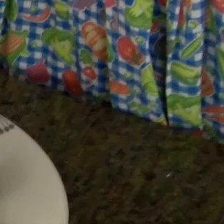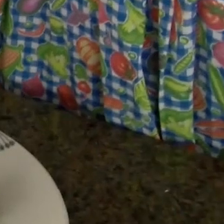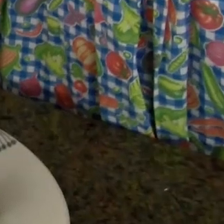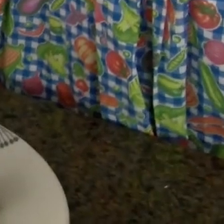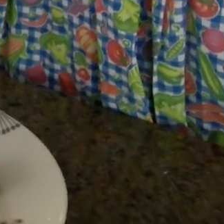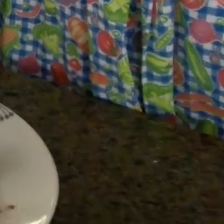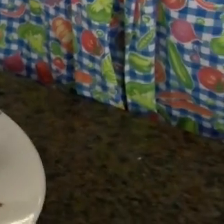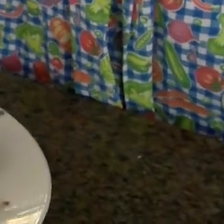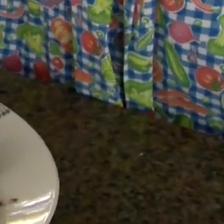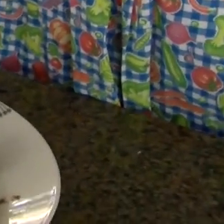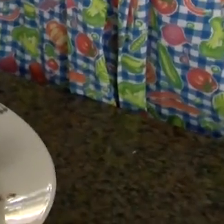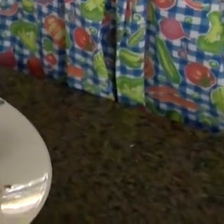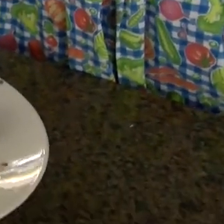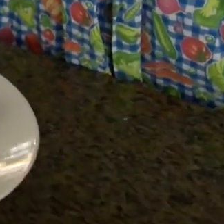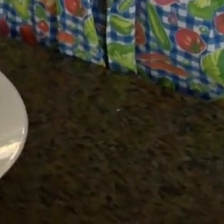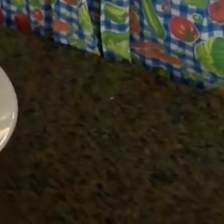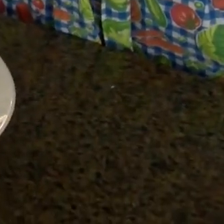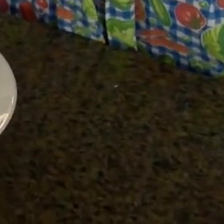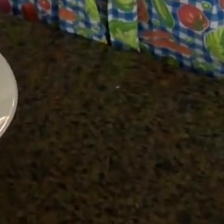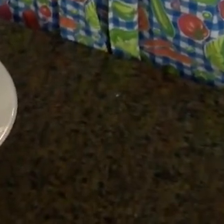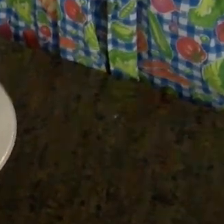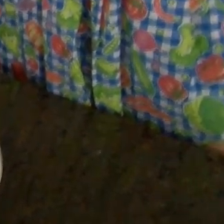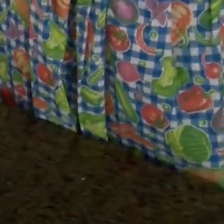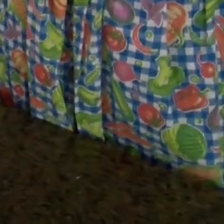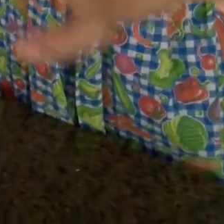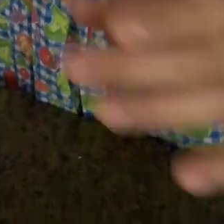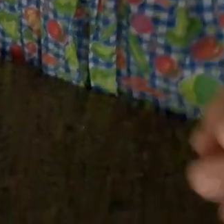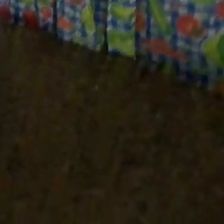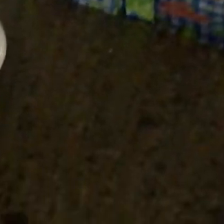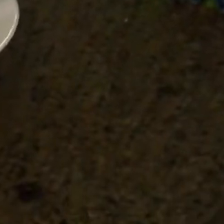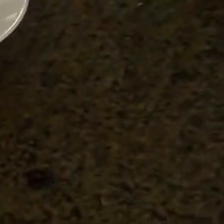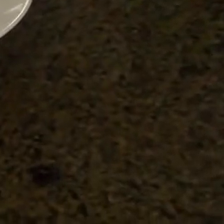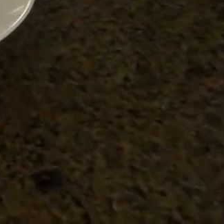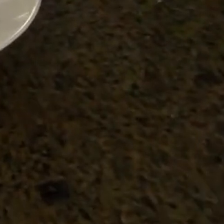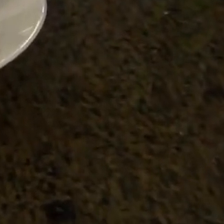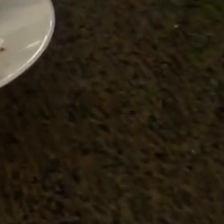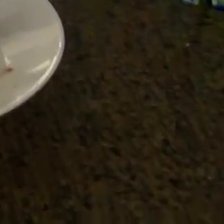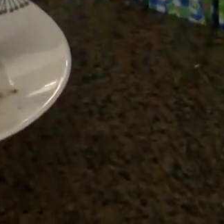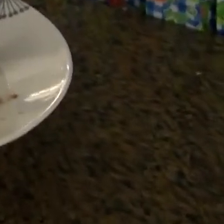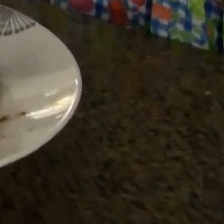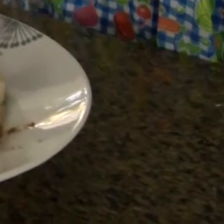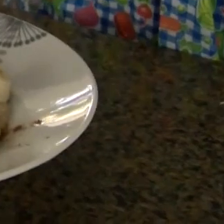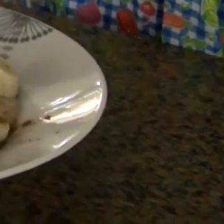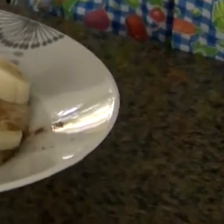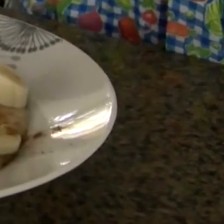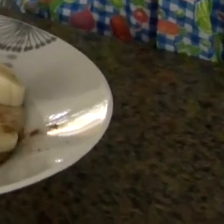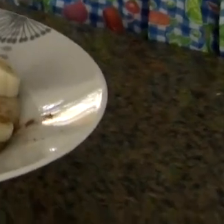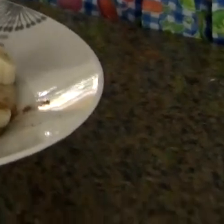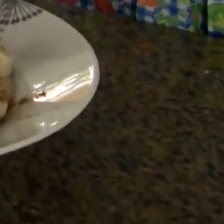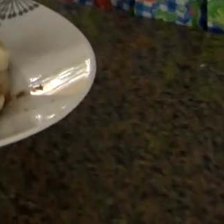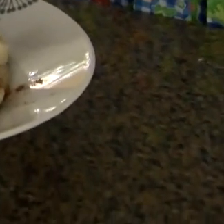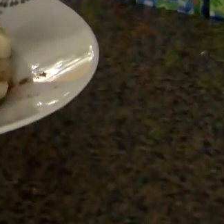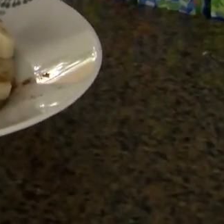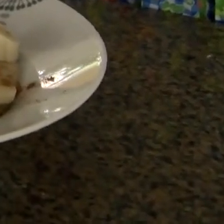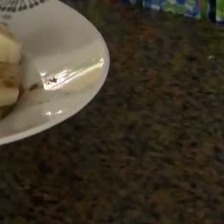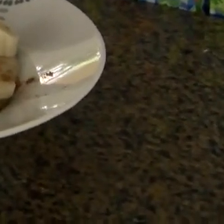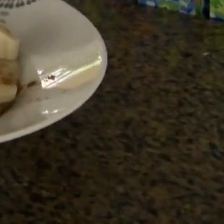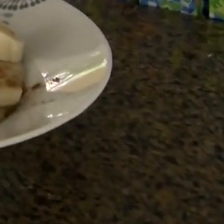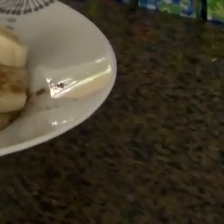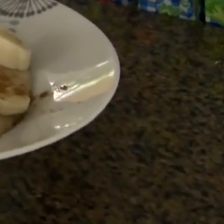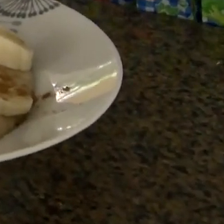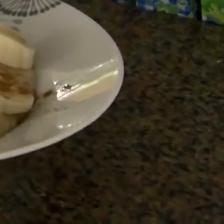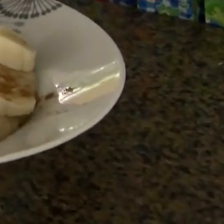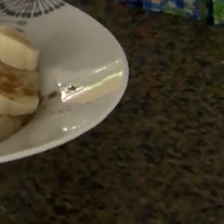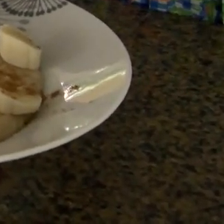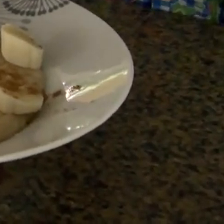eu só ajeitar aqui meu... A saída... Olha só. Tem cravo? Tem